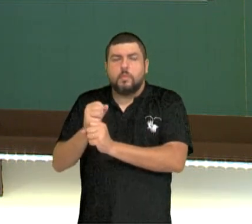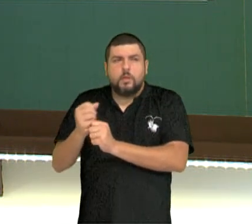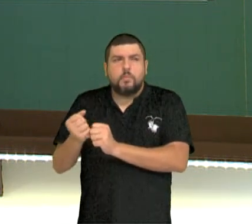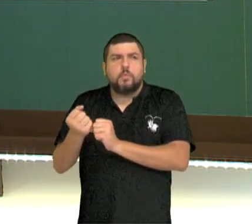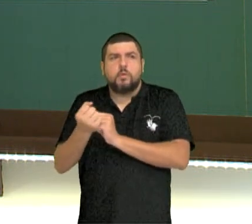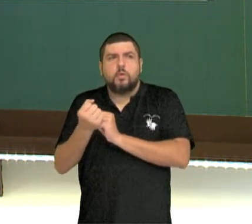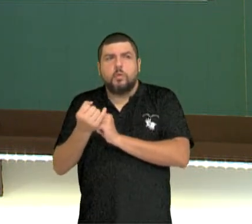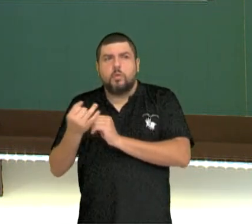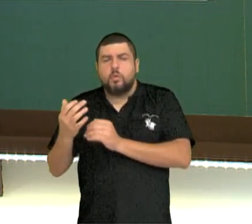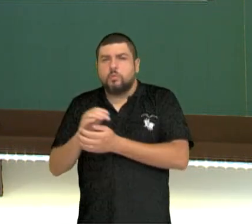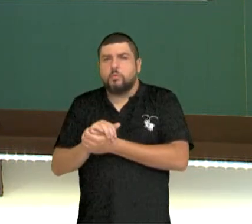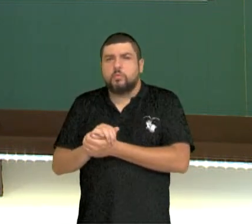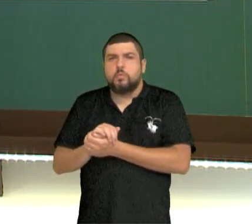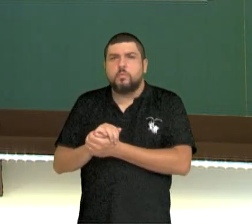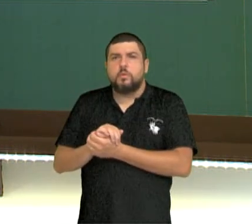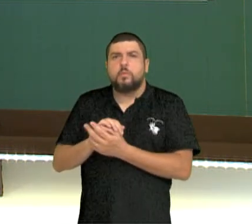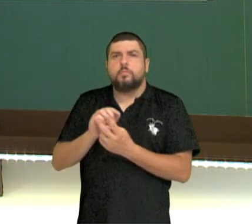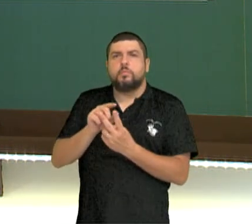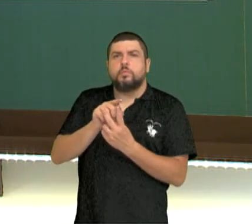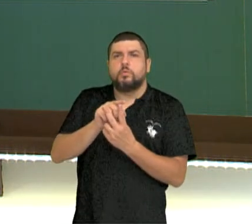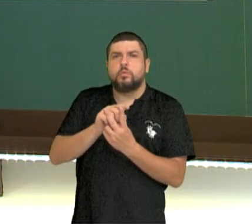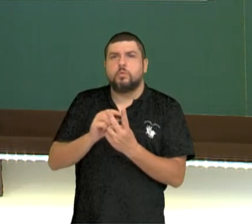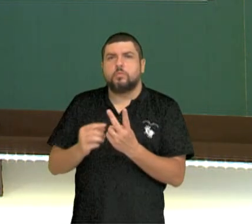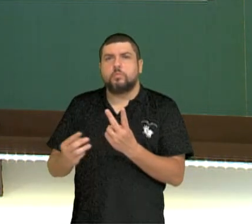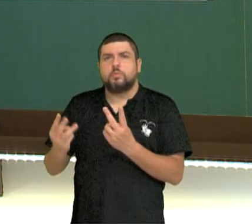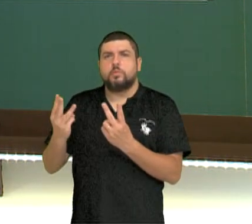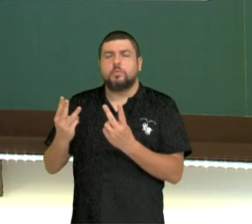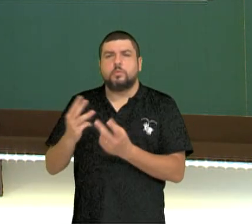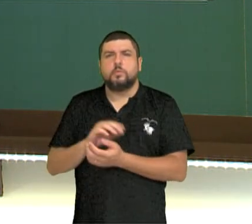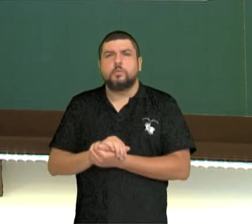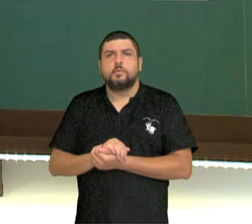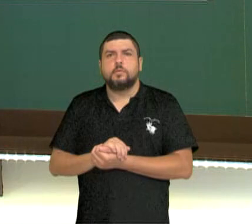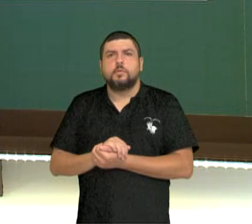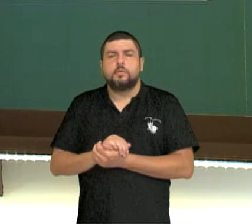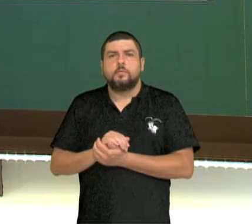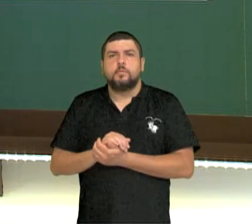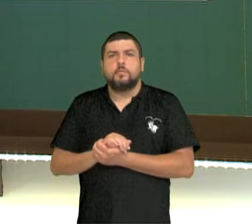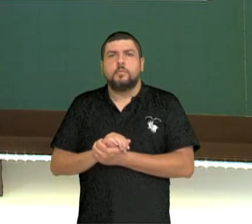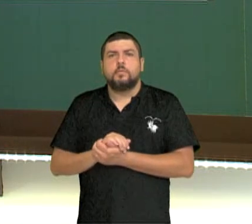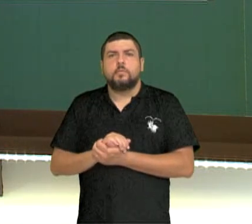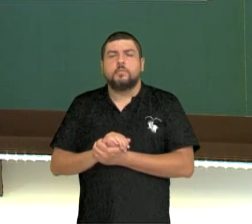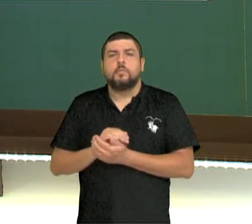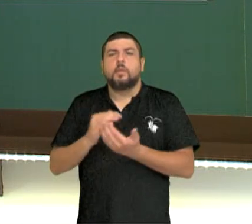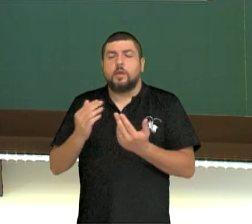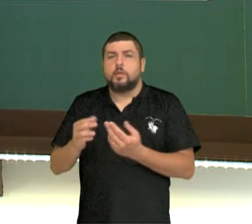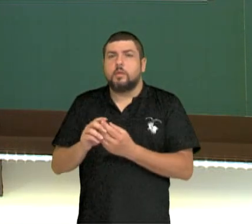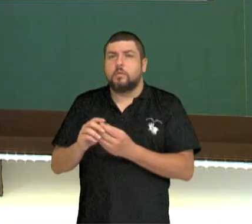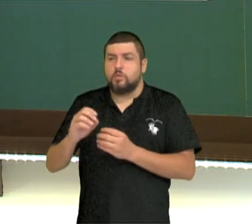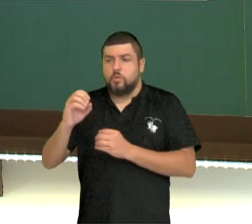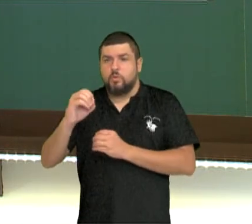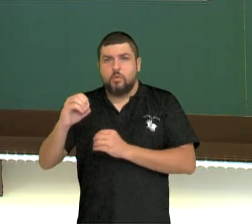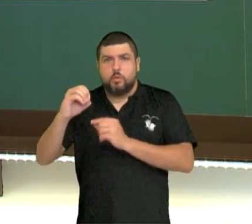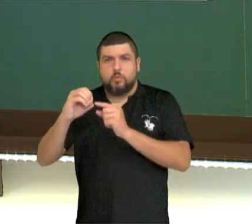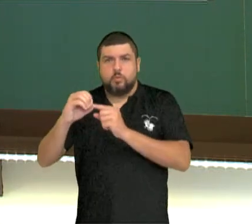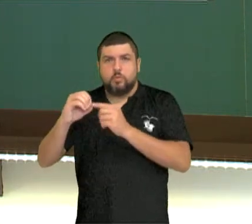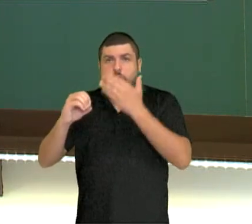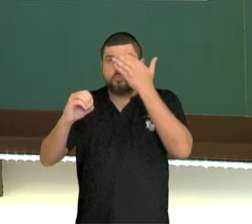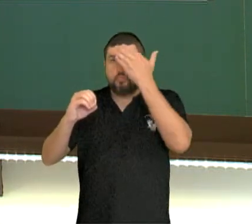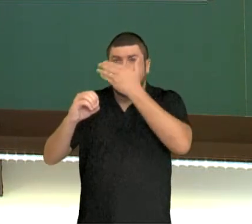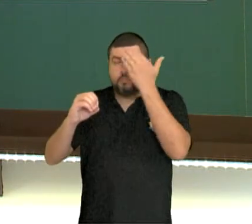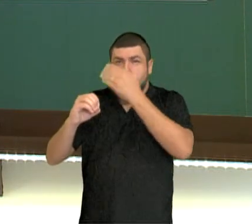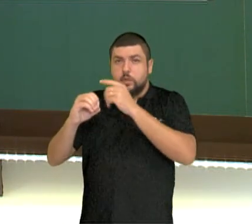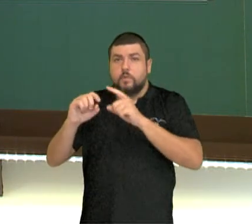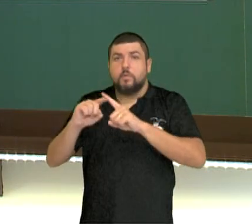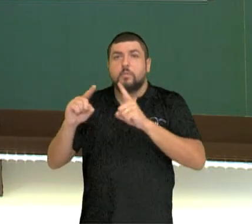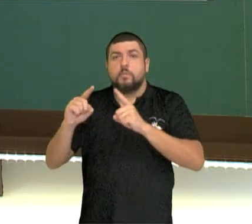número de átomos do produto, não esquecendo que aqui o átomo do oxigênio está invisível, mas ele deve ser contado, ok? Porque ele